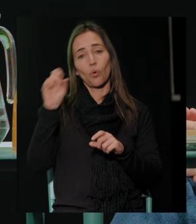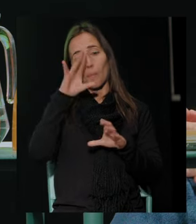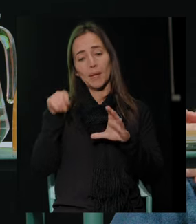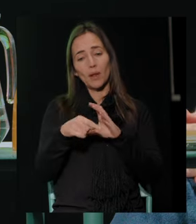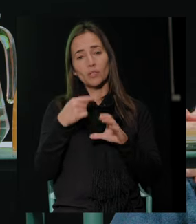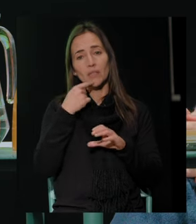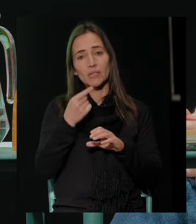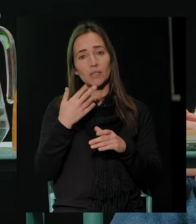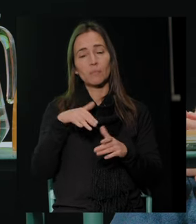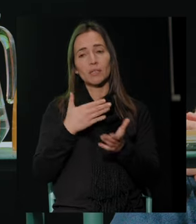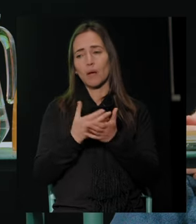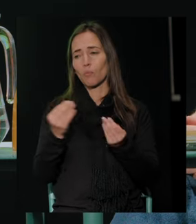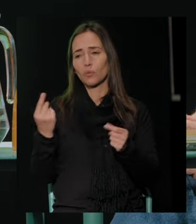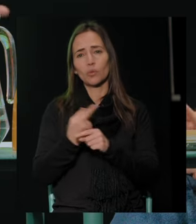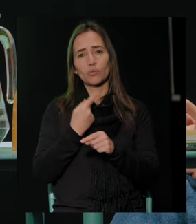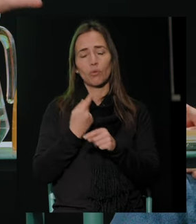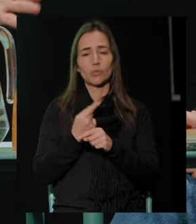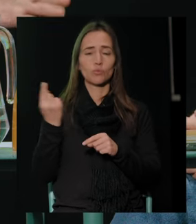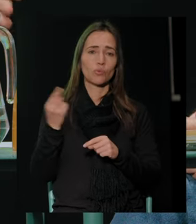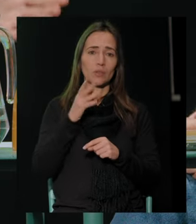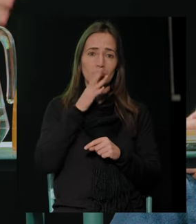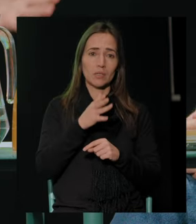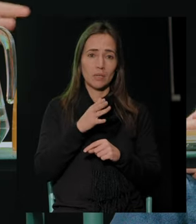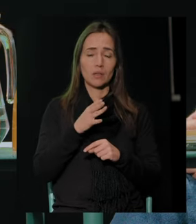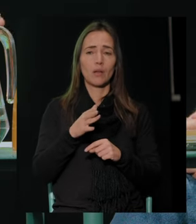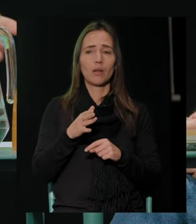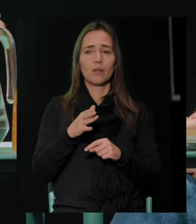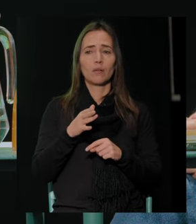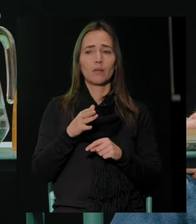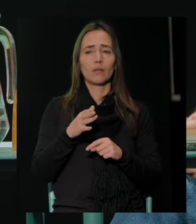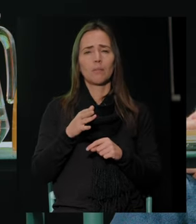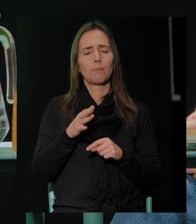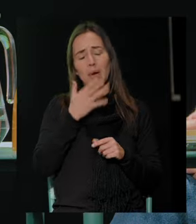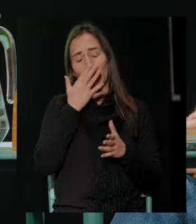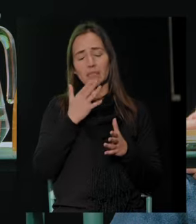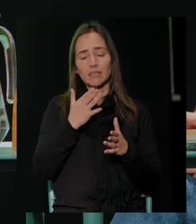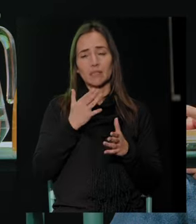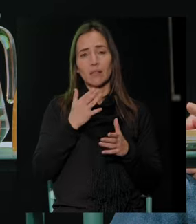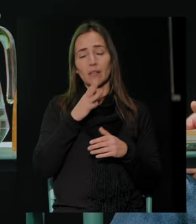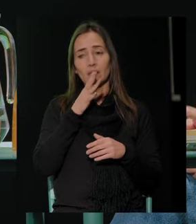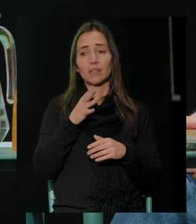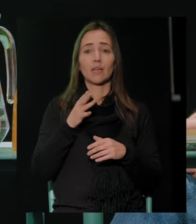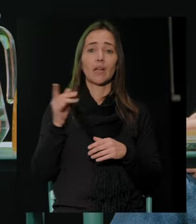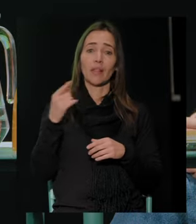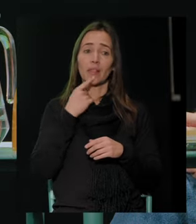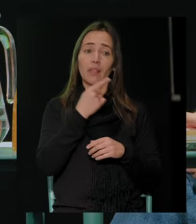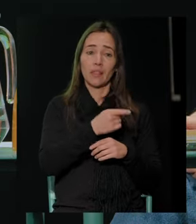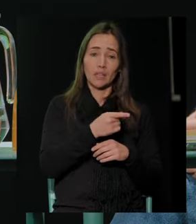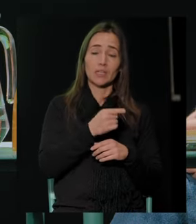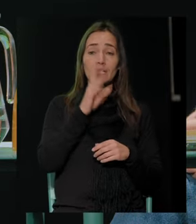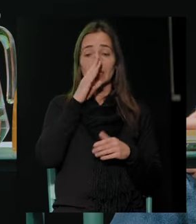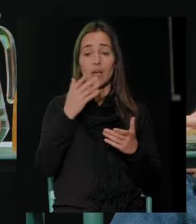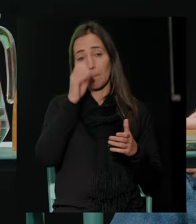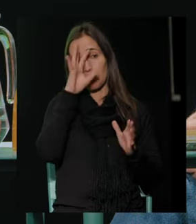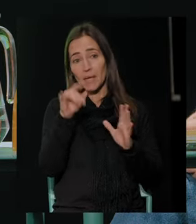traduz numa série de outras coisas. Tu dizias, se não te cito exatamente, é algo do género. Ele dizia-te a ti, porque eu agora, se a mina